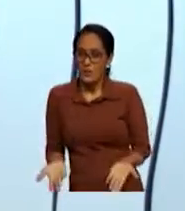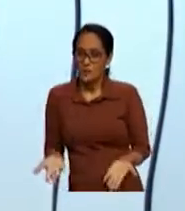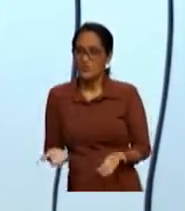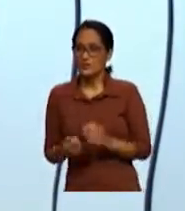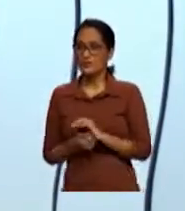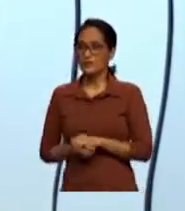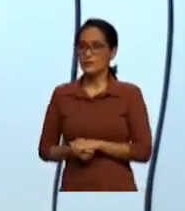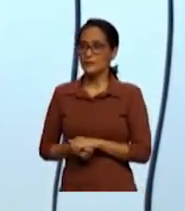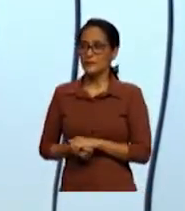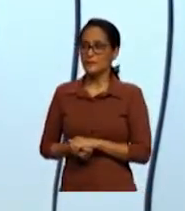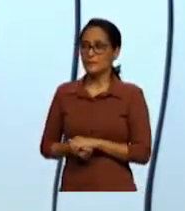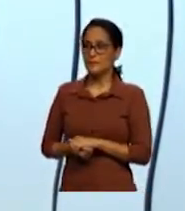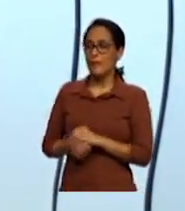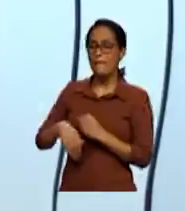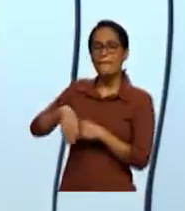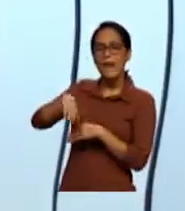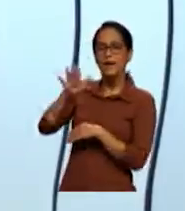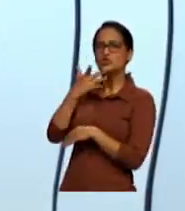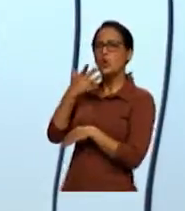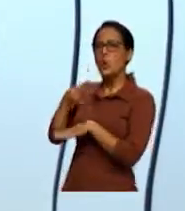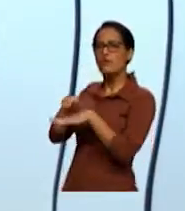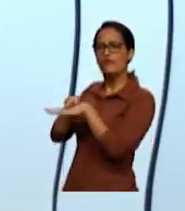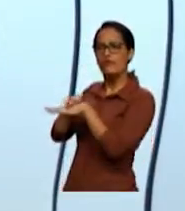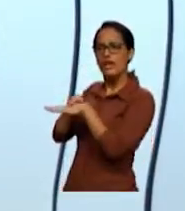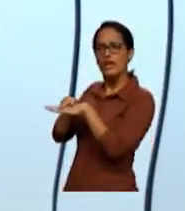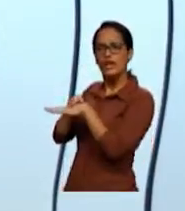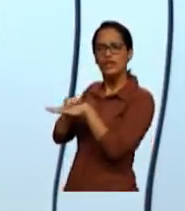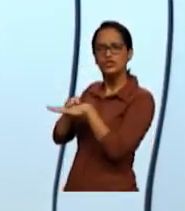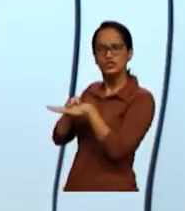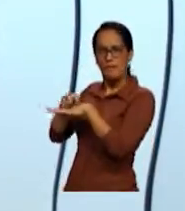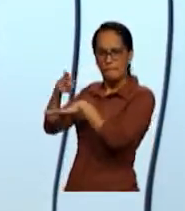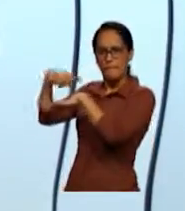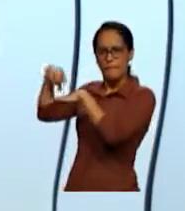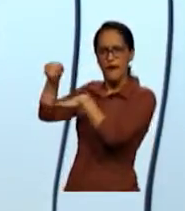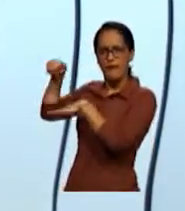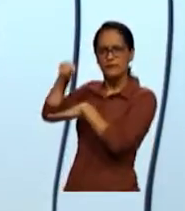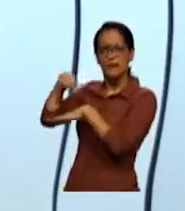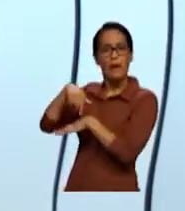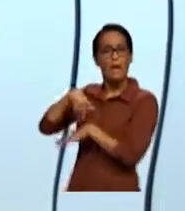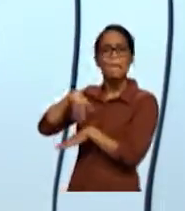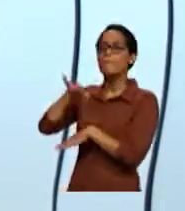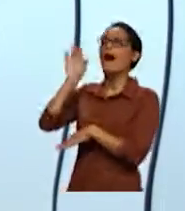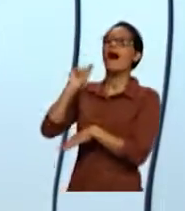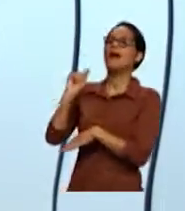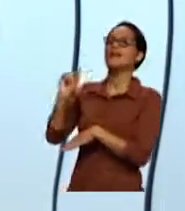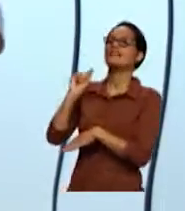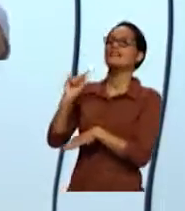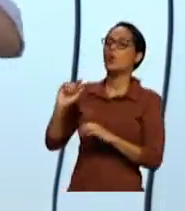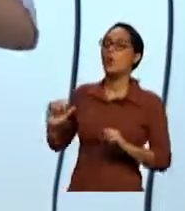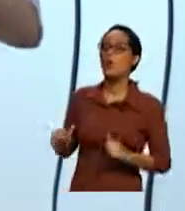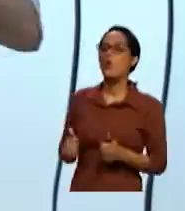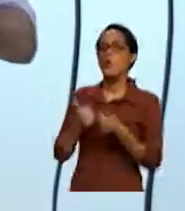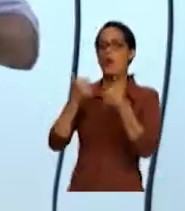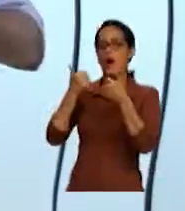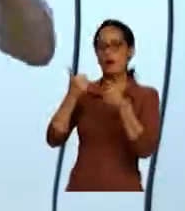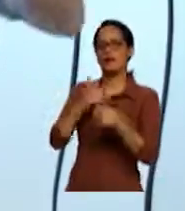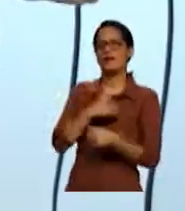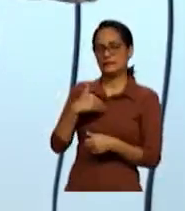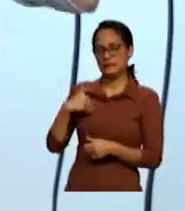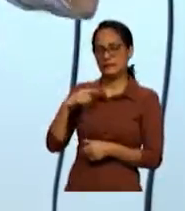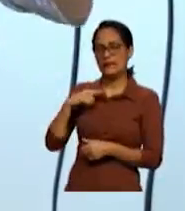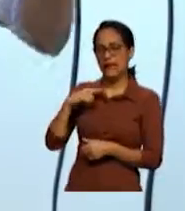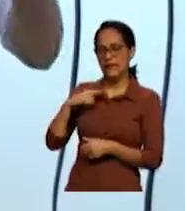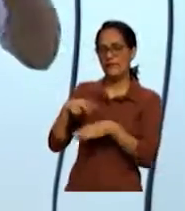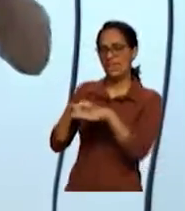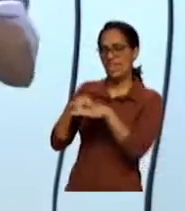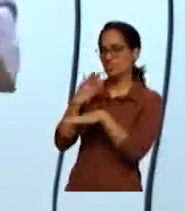ó. Quanto mais verdinho for o país, mais o quê? Qualidade de vida, mais saúde,